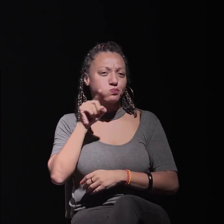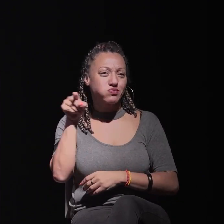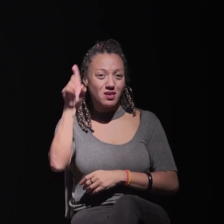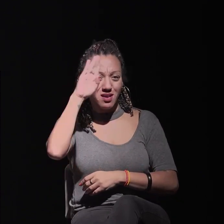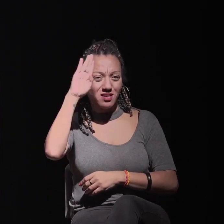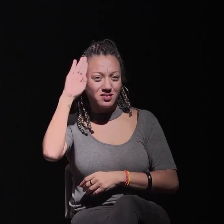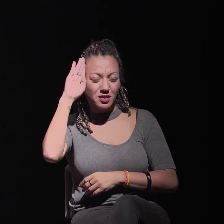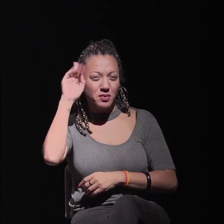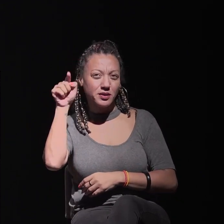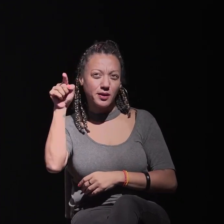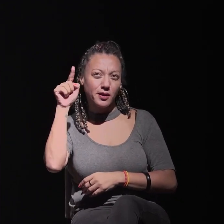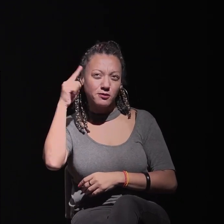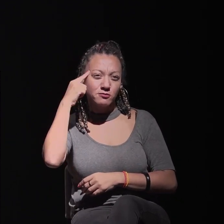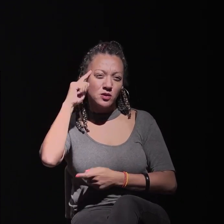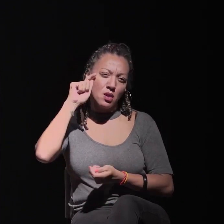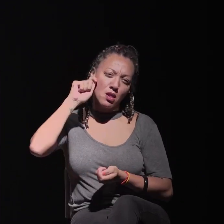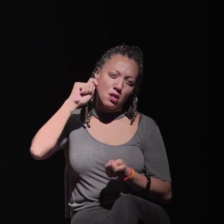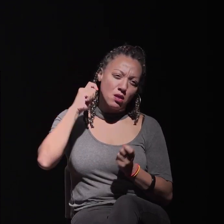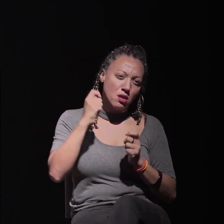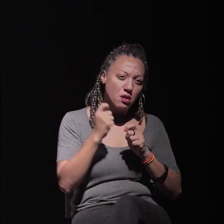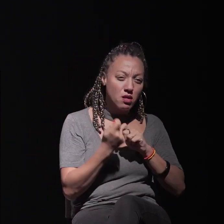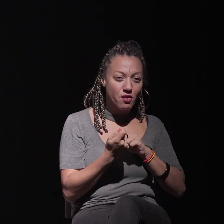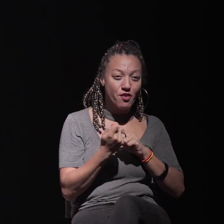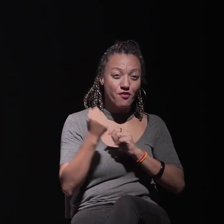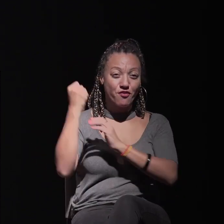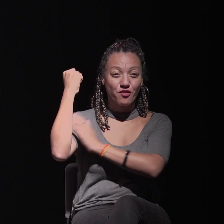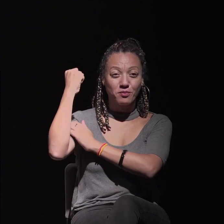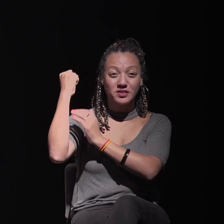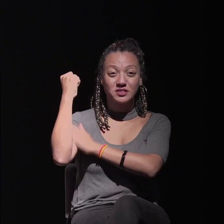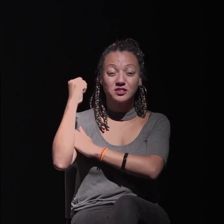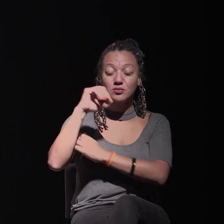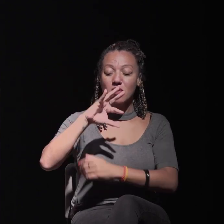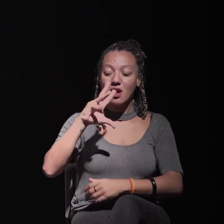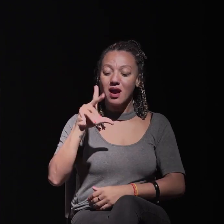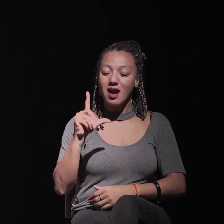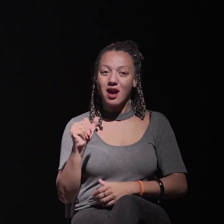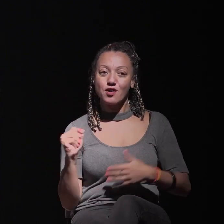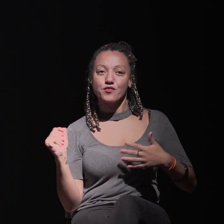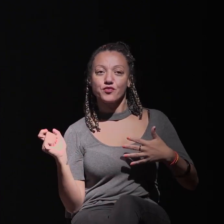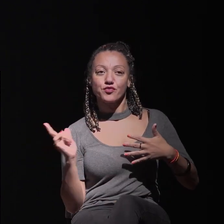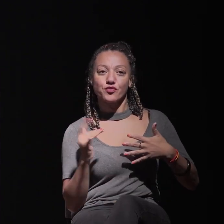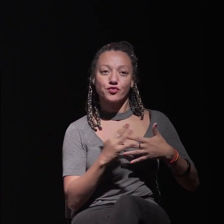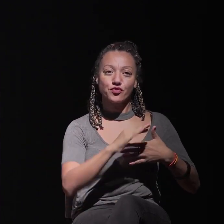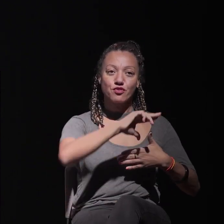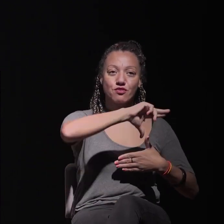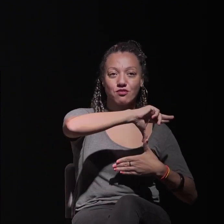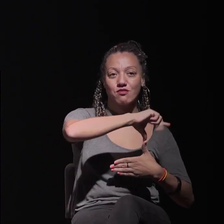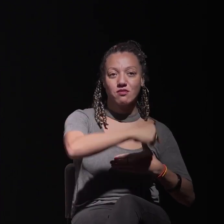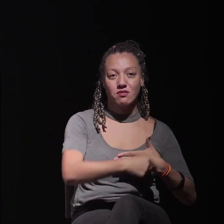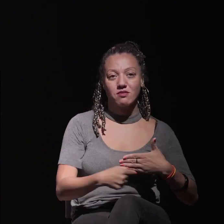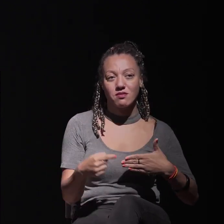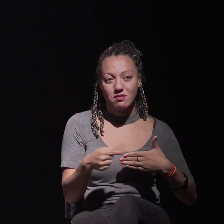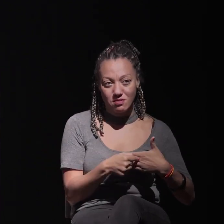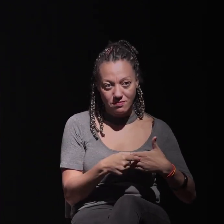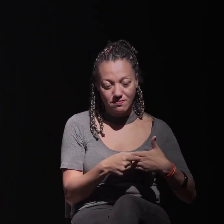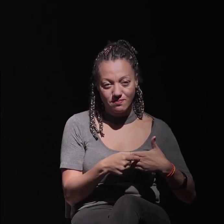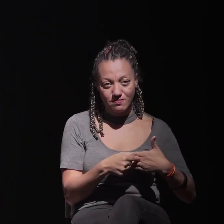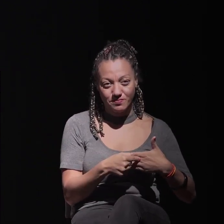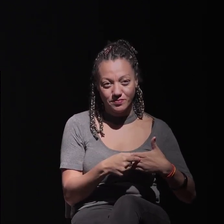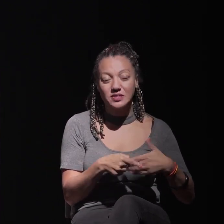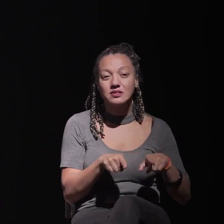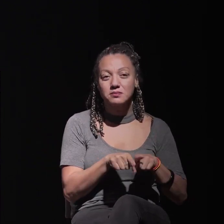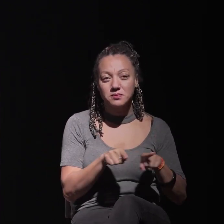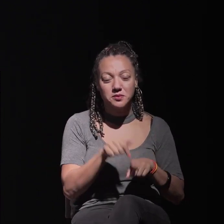de afro-latino, porque ela diz que nós precisamos fazer unidade com as mulheres indígenas da América Latina. Porque uma